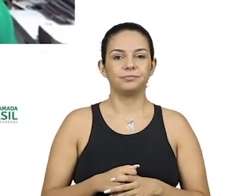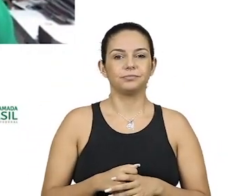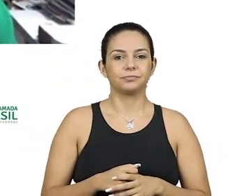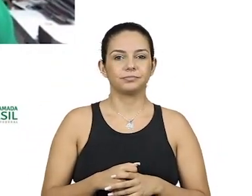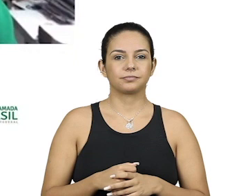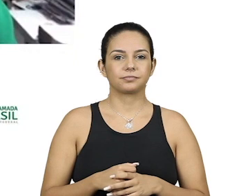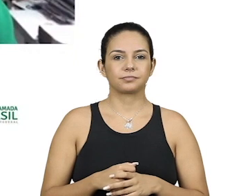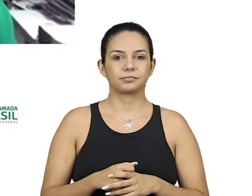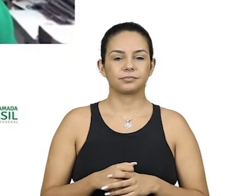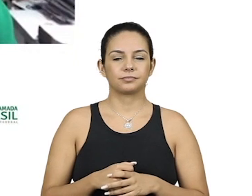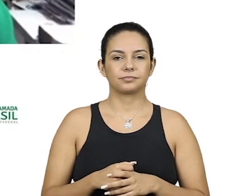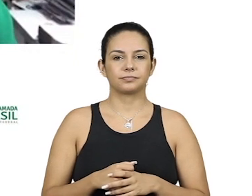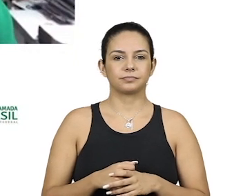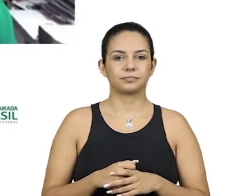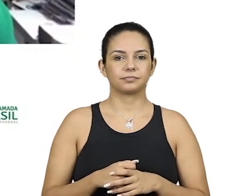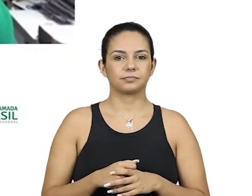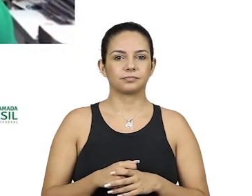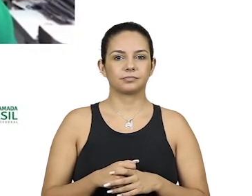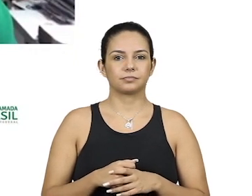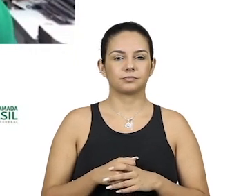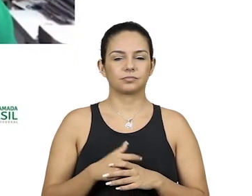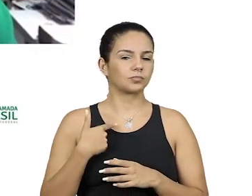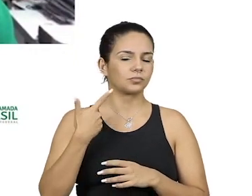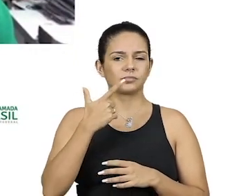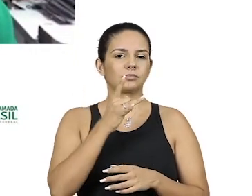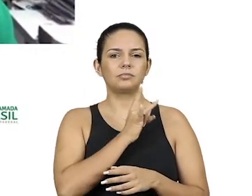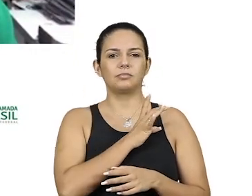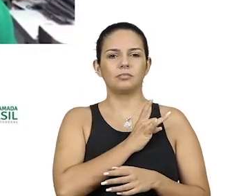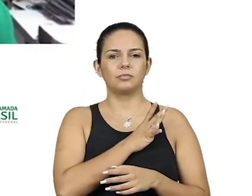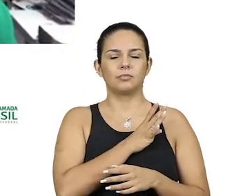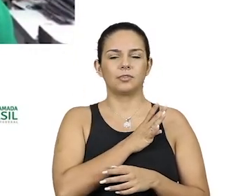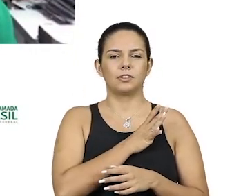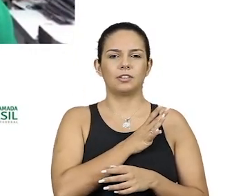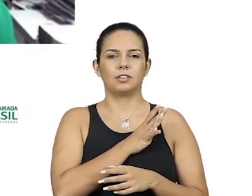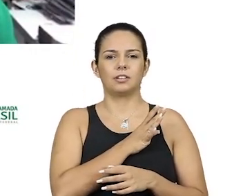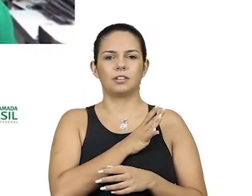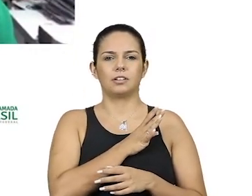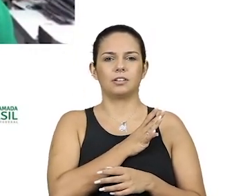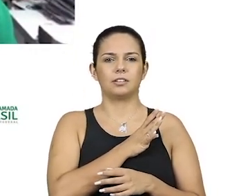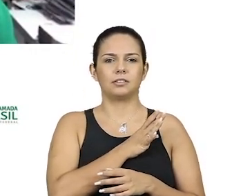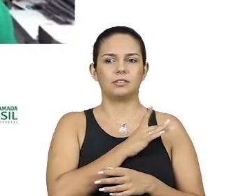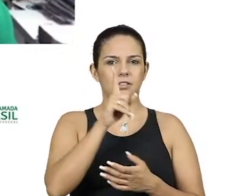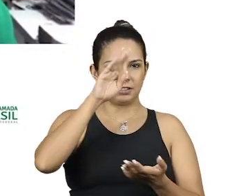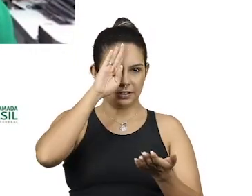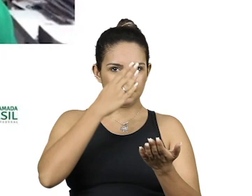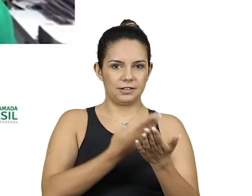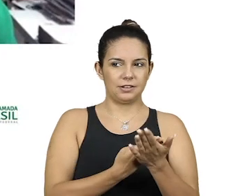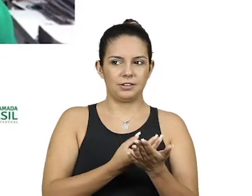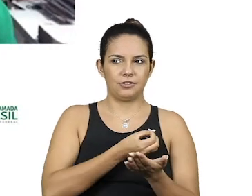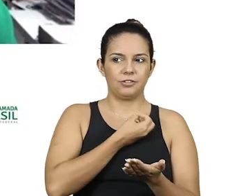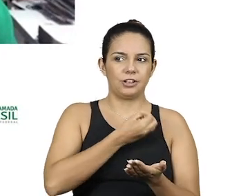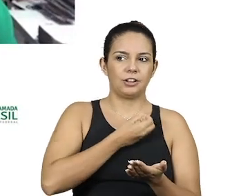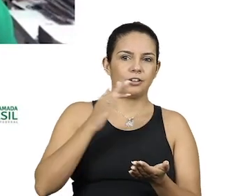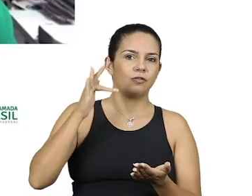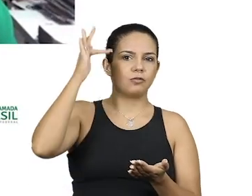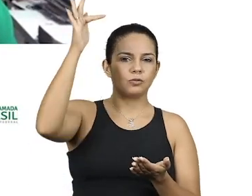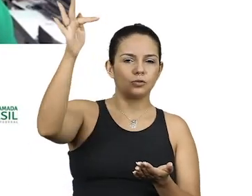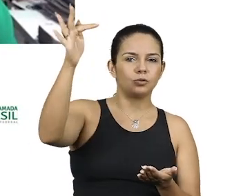Mas nem tenho medo, nem acredito em vidas